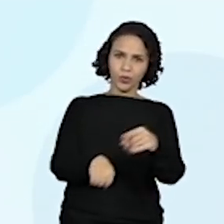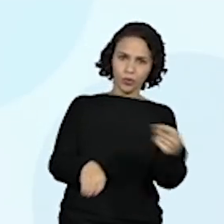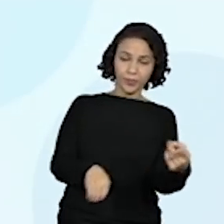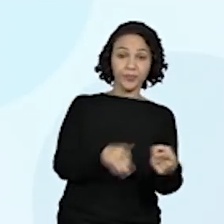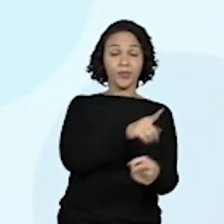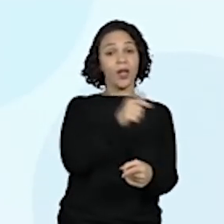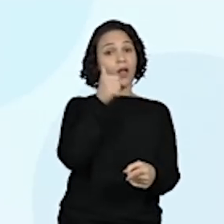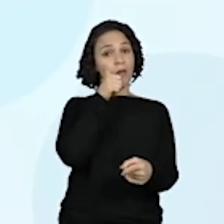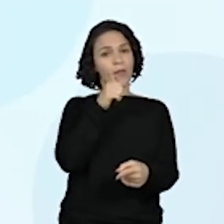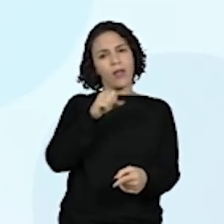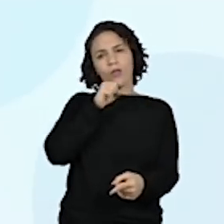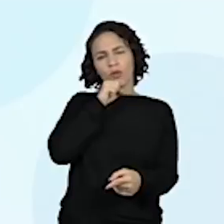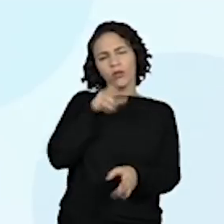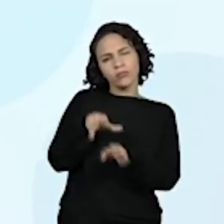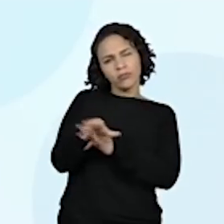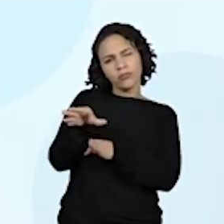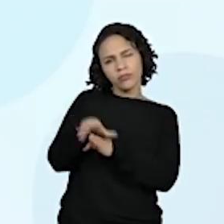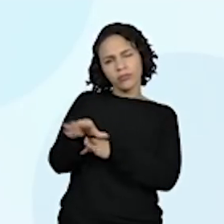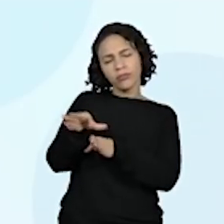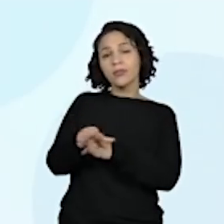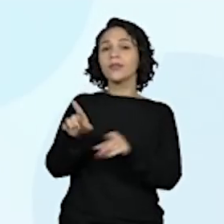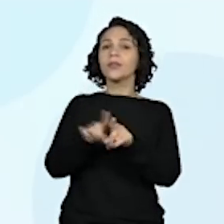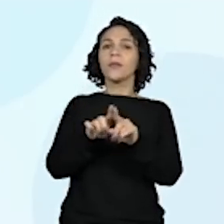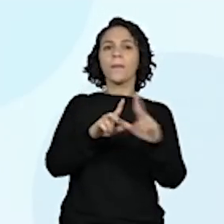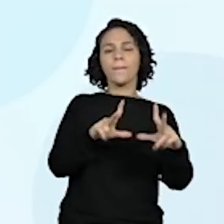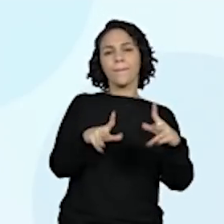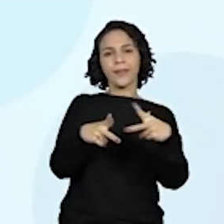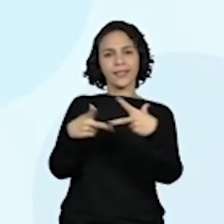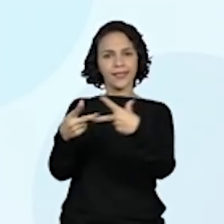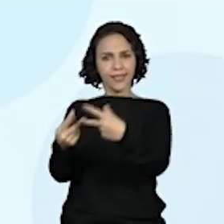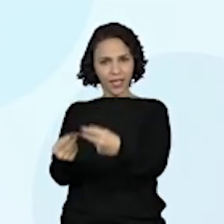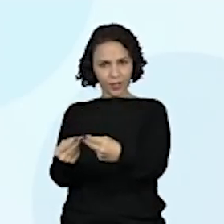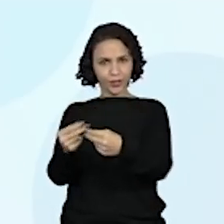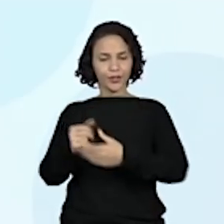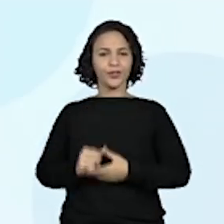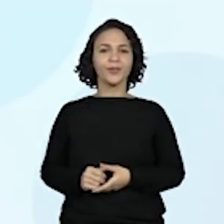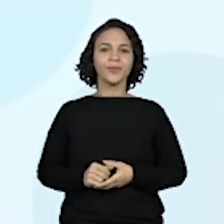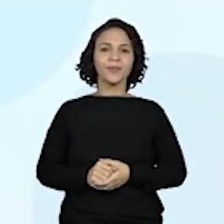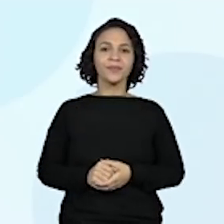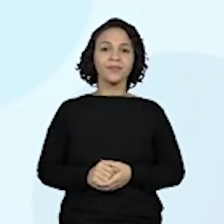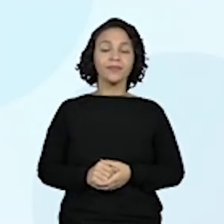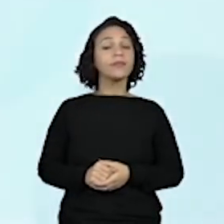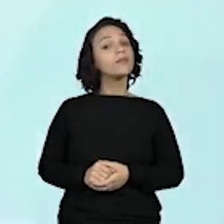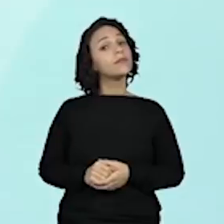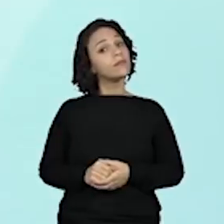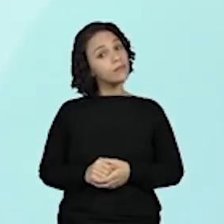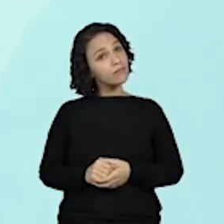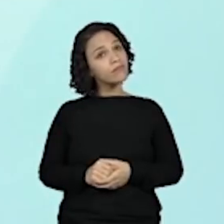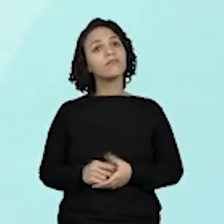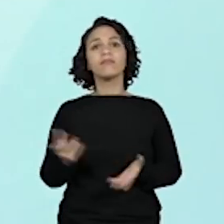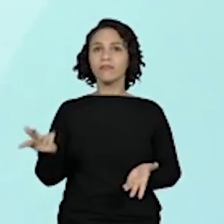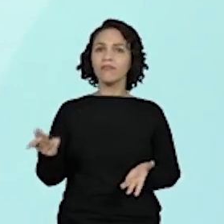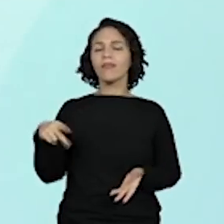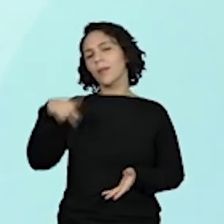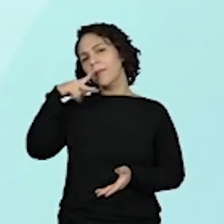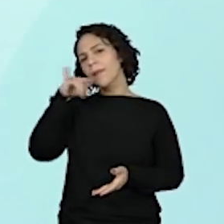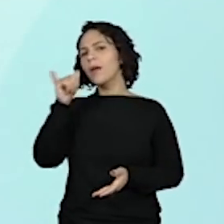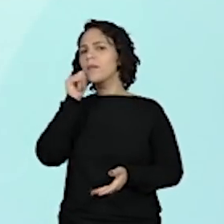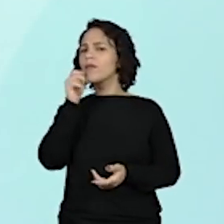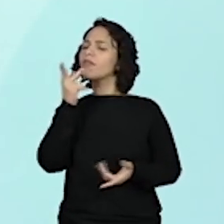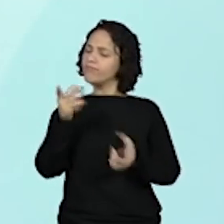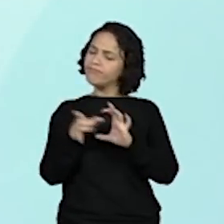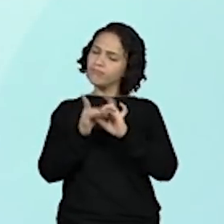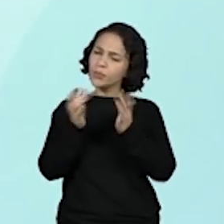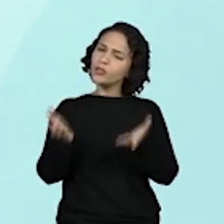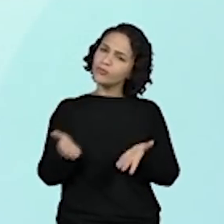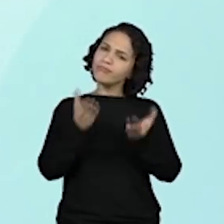orientá-la, ainda lhe ofereceu um presente. Ora, então ela foi autorizada a realizar a busca e